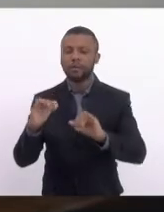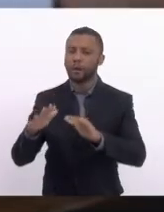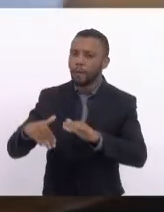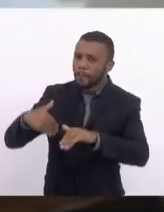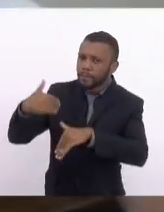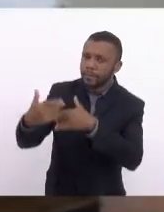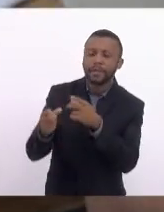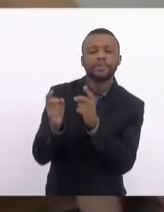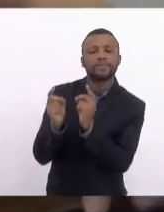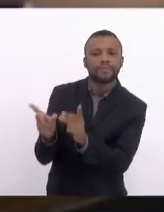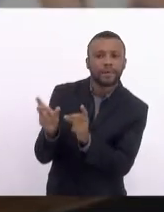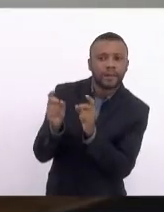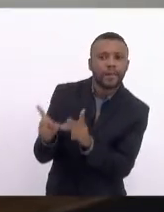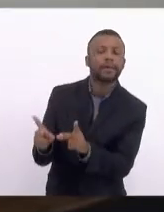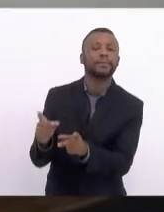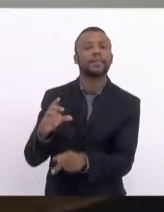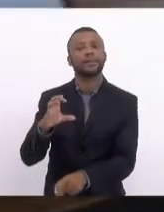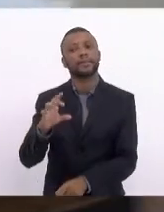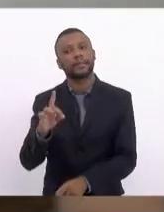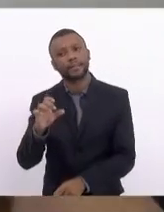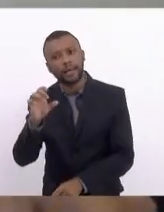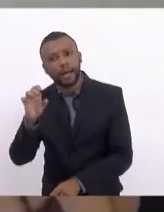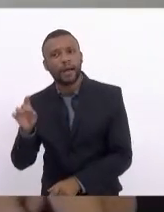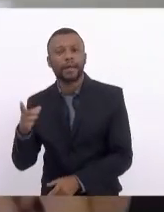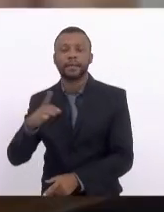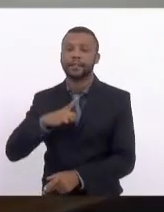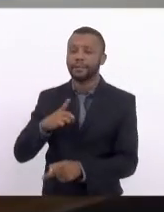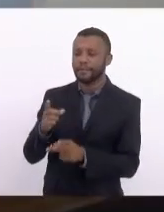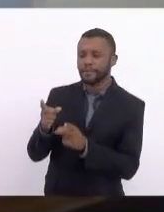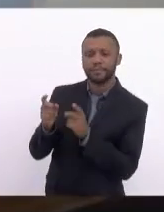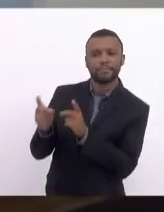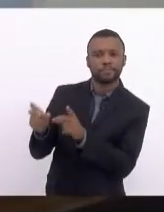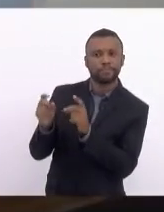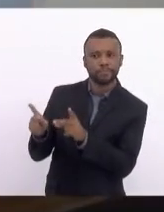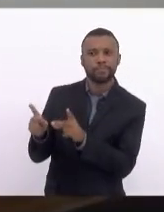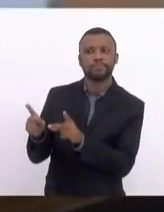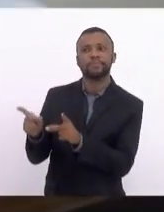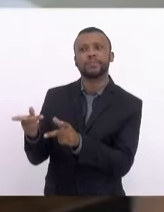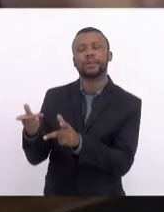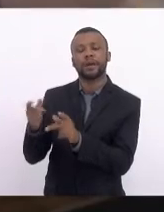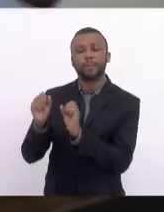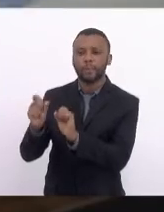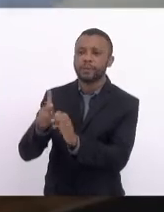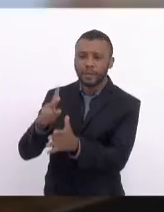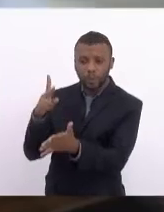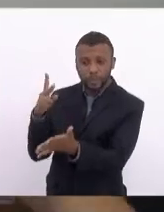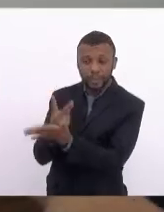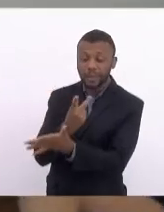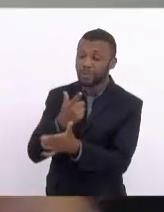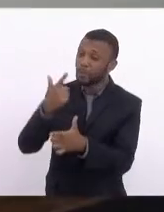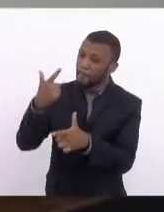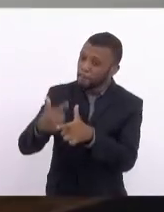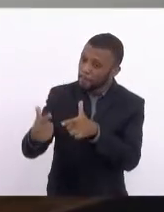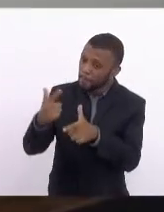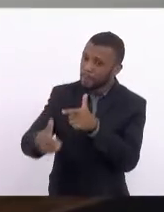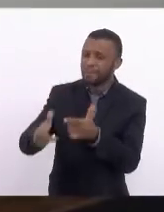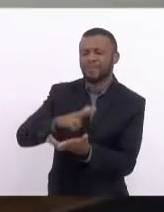de privatização da SEDAE, enfim, do seu fatiamento, redundaria, entre outros problemas,